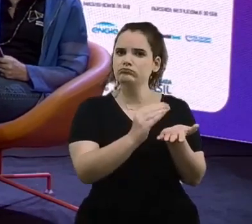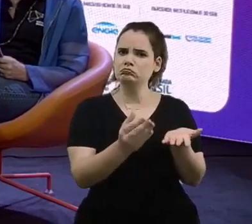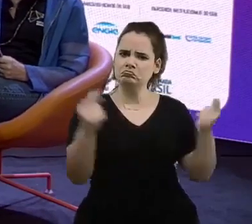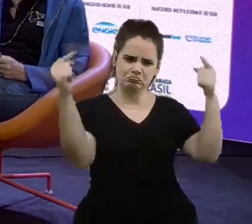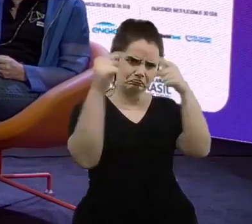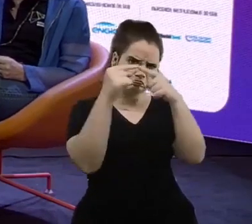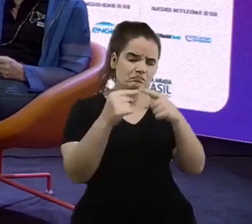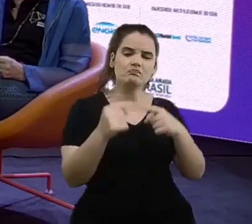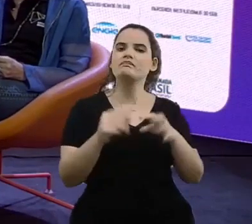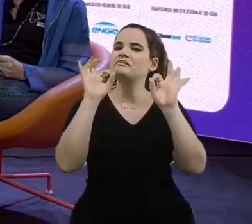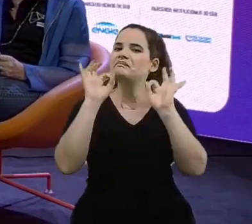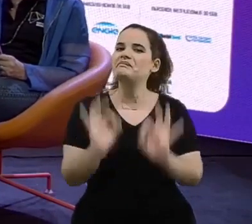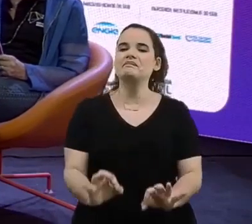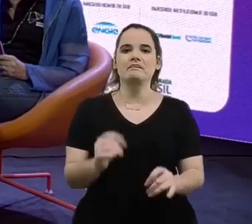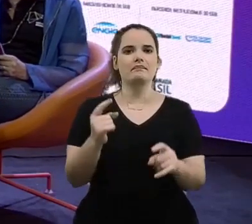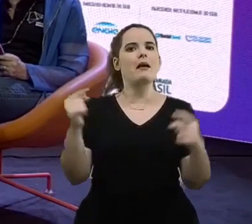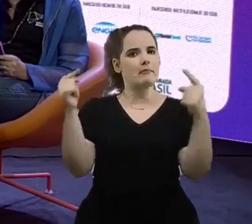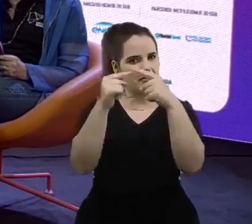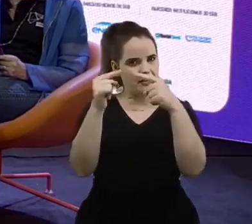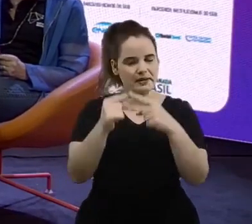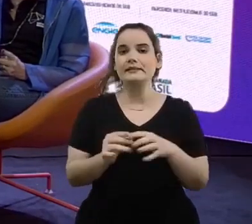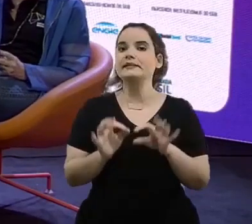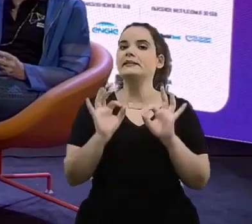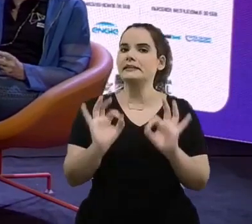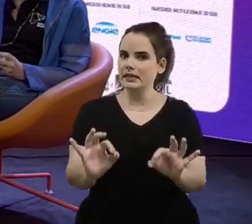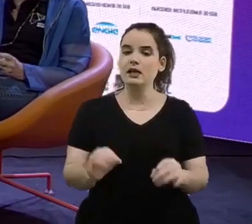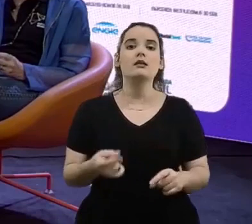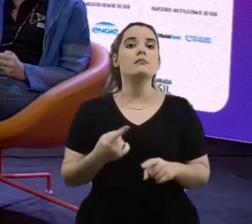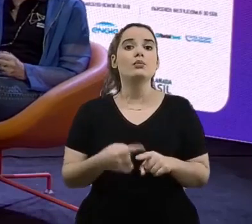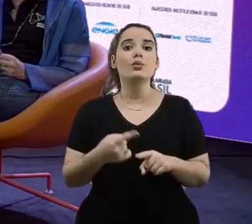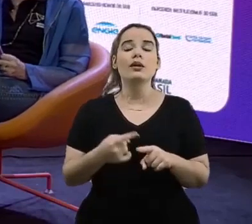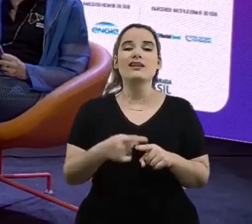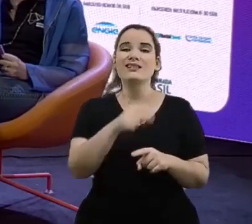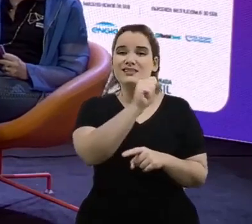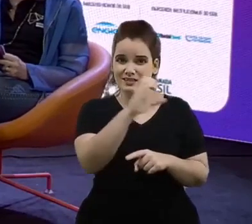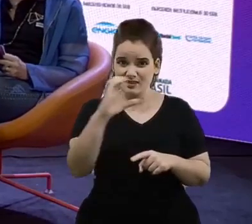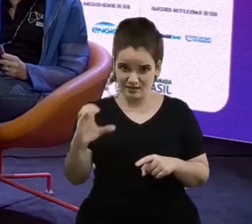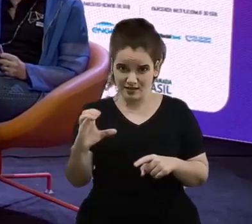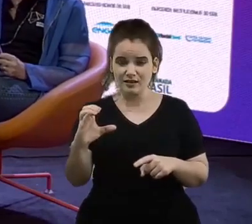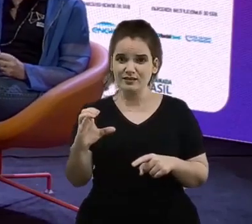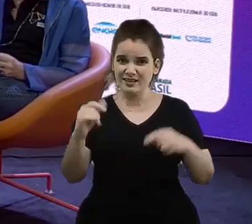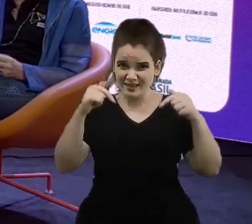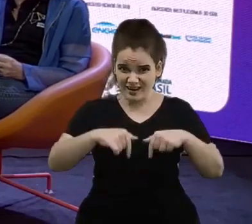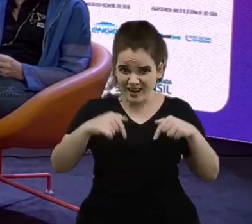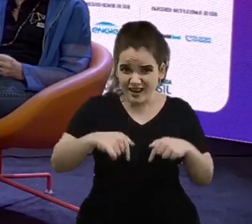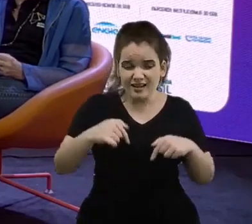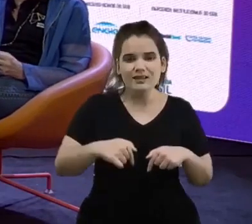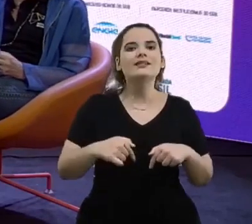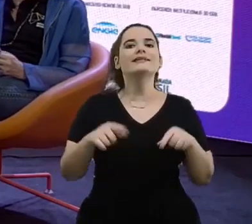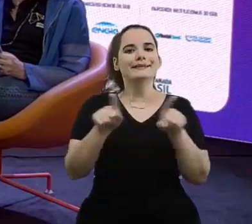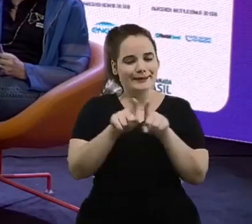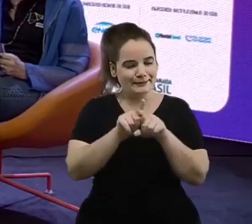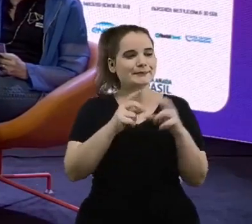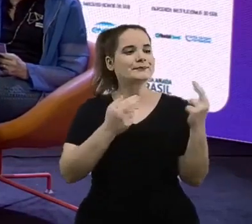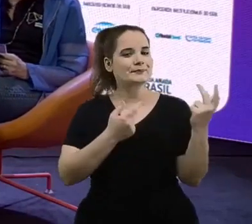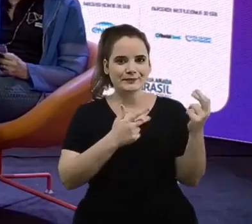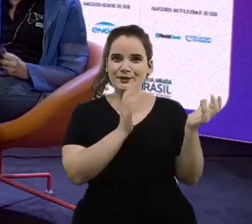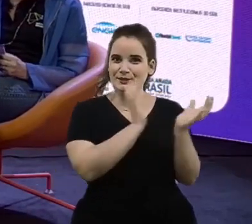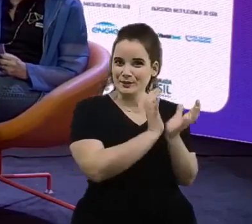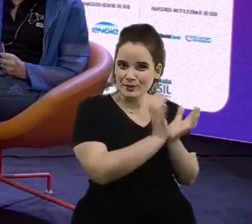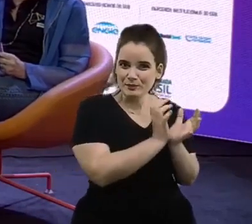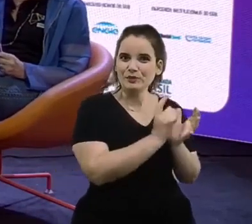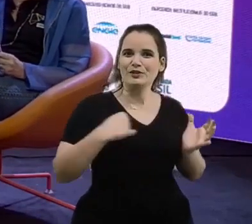Nós passamos isso aqui em Santa Catarina para juntar todos esses sistemas. Eu, particularmente, aqui junto com o Leandro, nosso time, o Thiago, a gente, né,